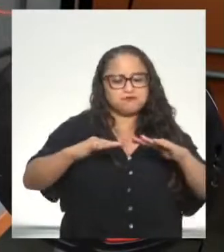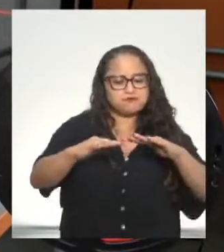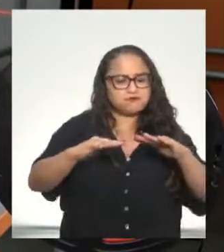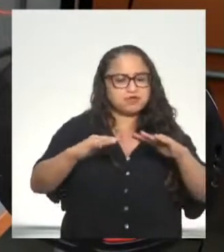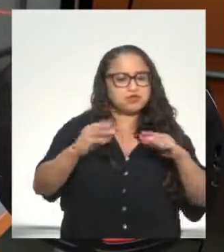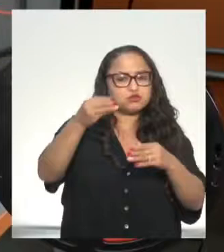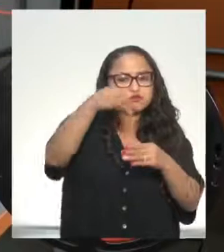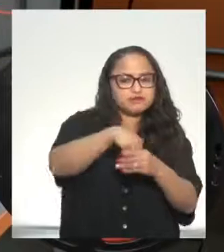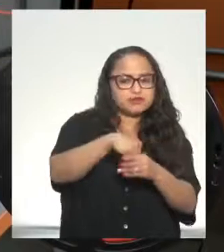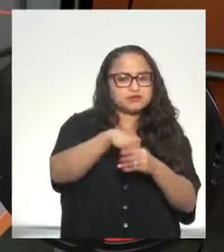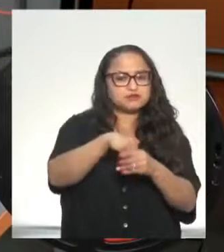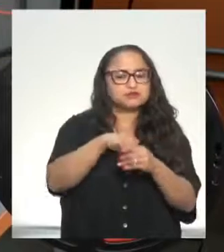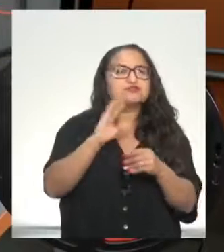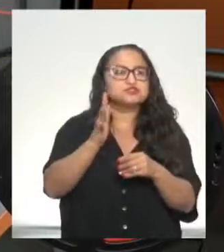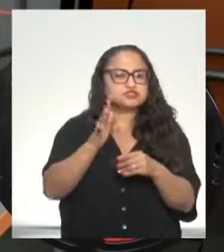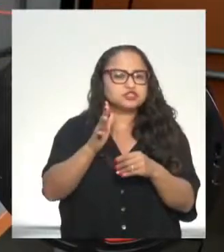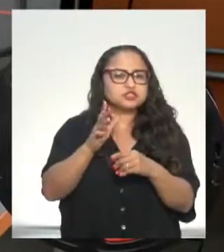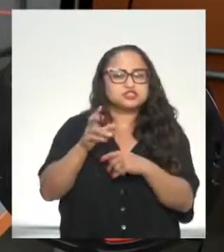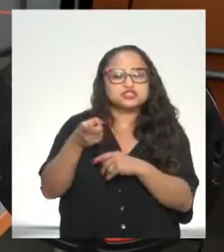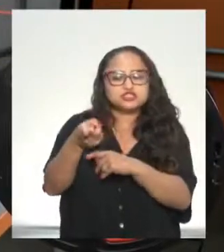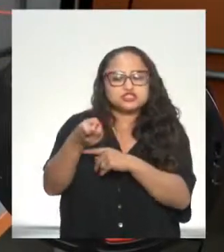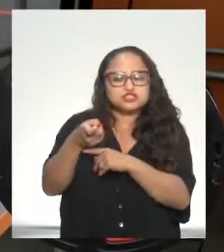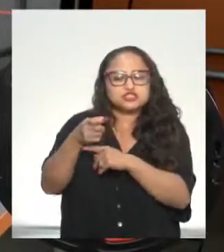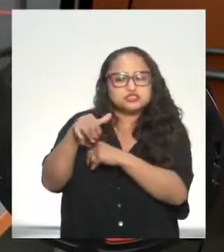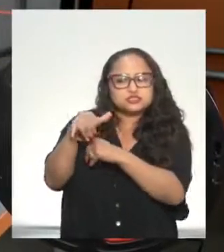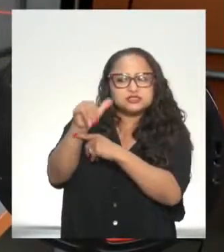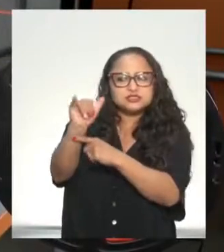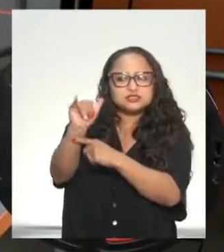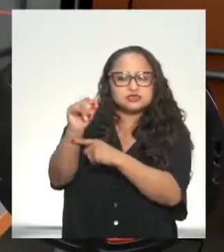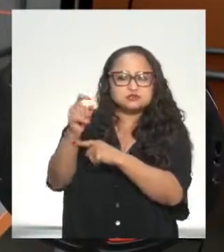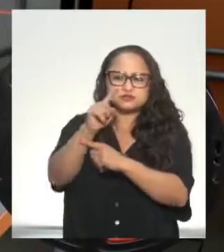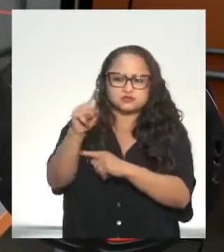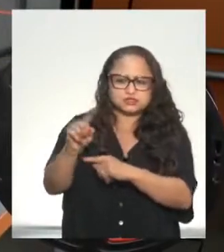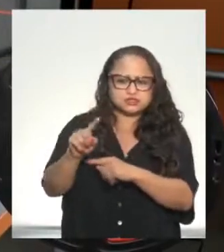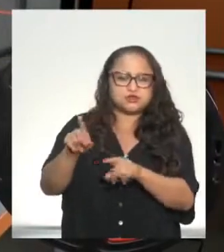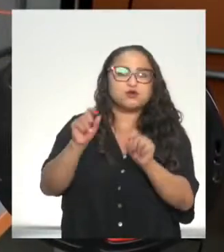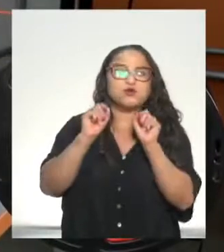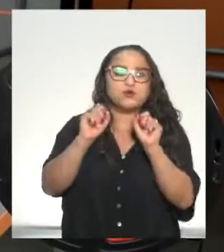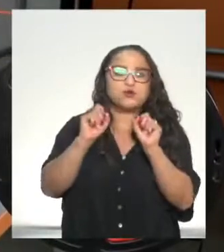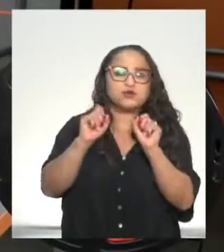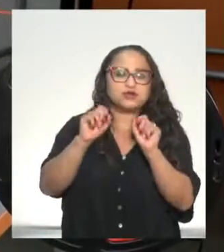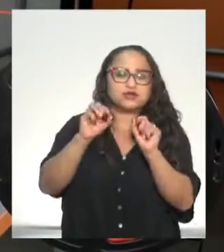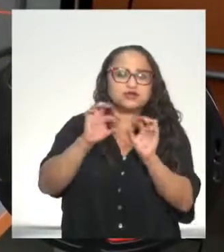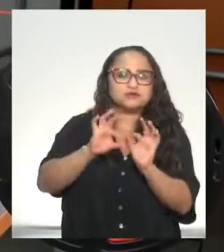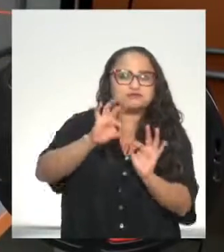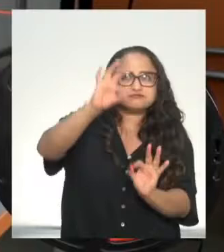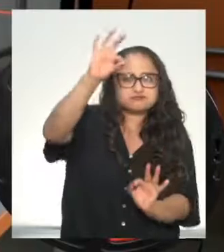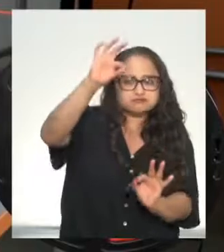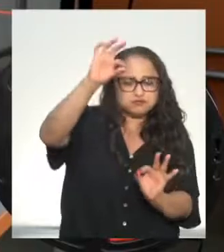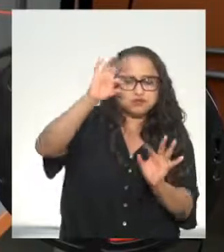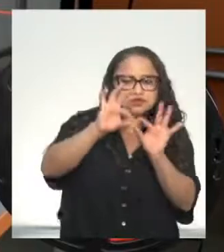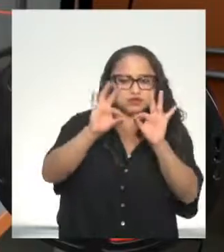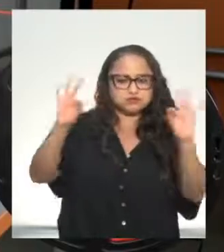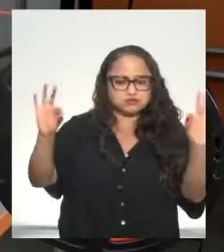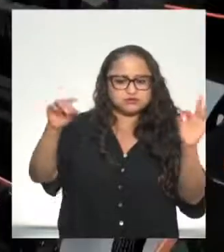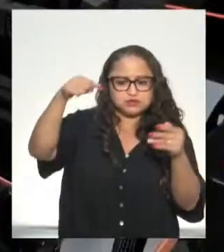havia mencionado, X, Y e Z, sendo largura, altura e profundidade.